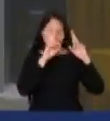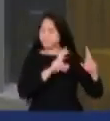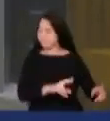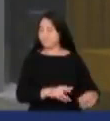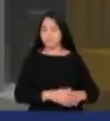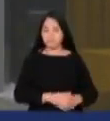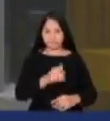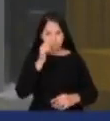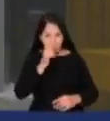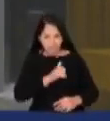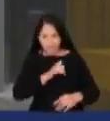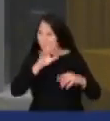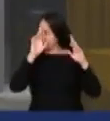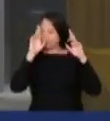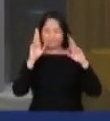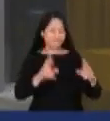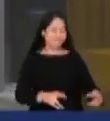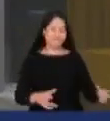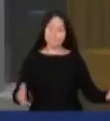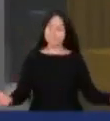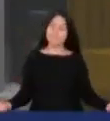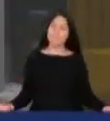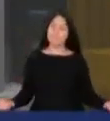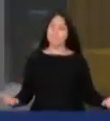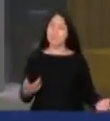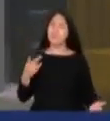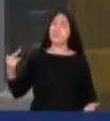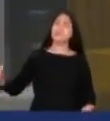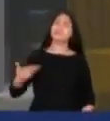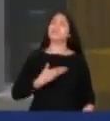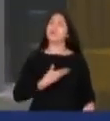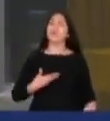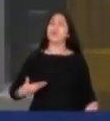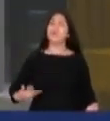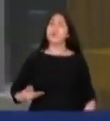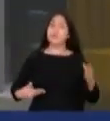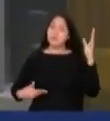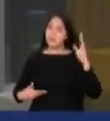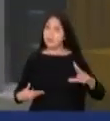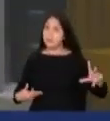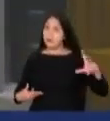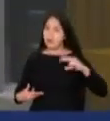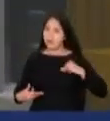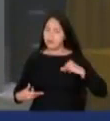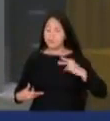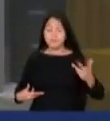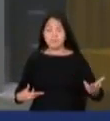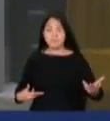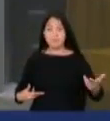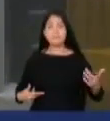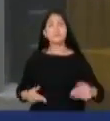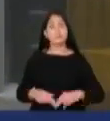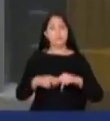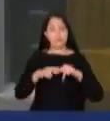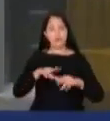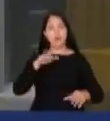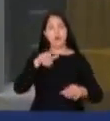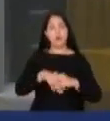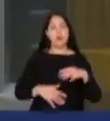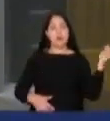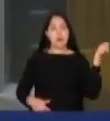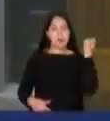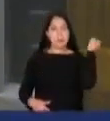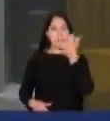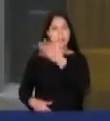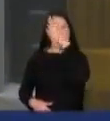fez pelo país aquilo que o Brasil merece. E por isso vai ser rechaçado nas urnas. Mas o problema